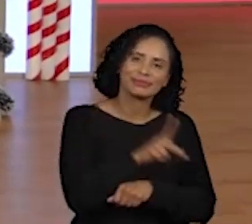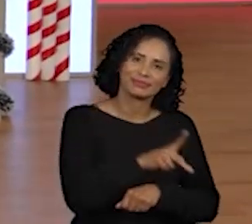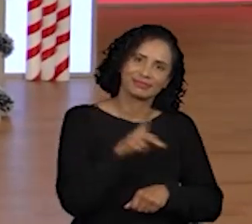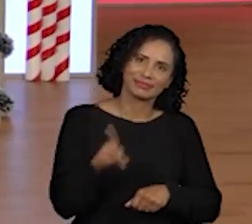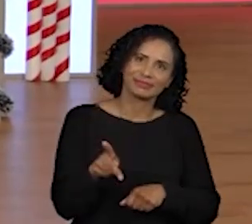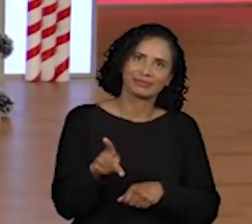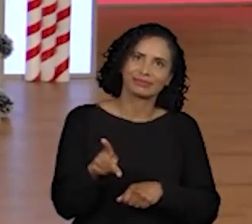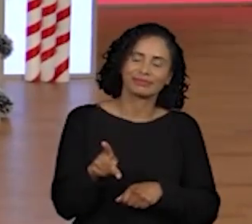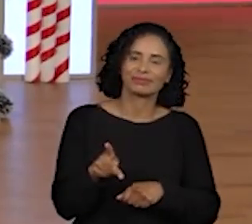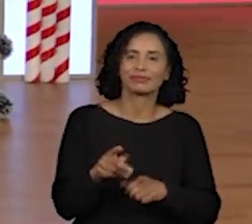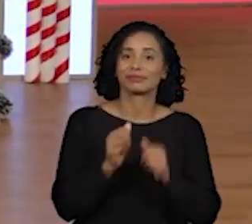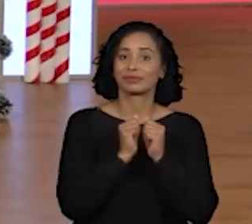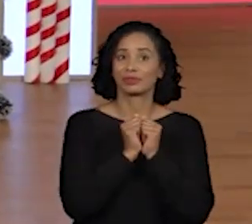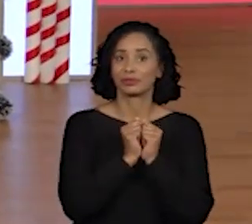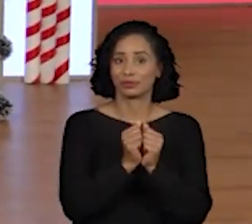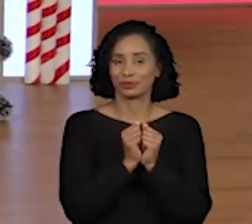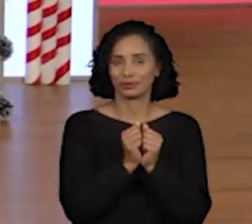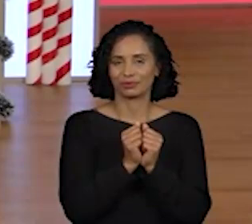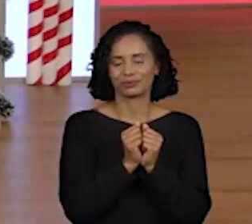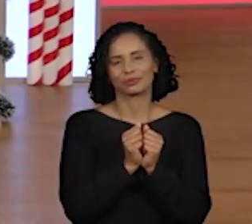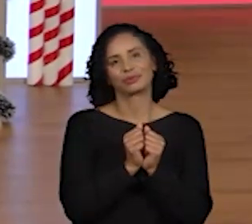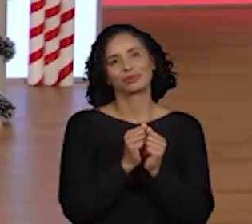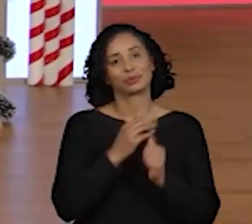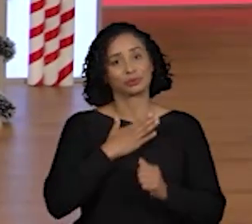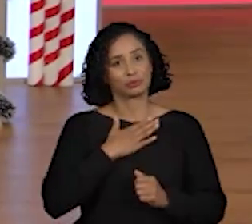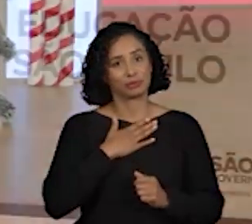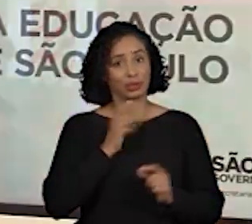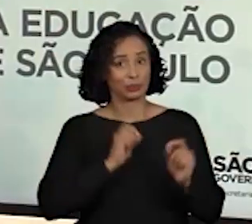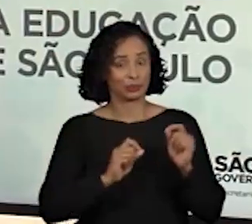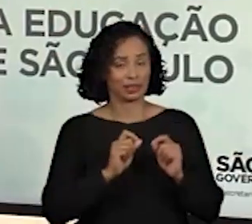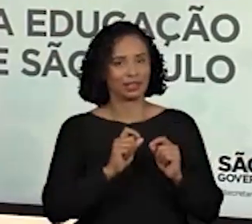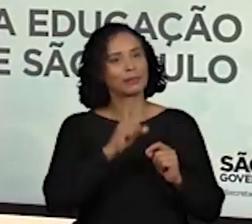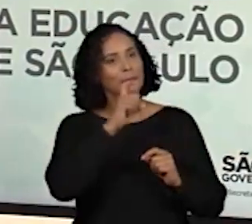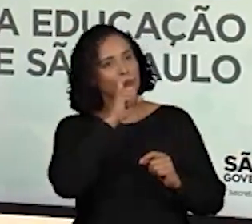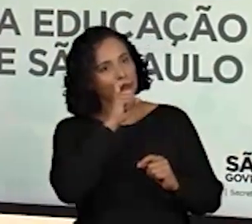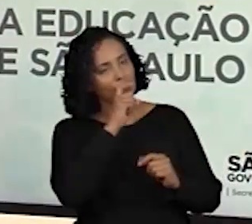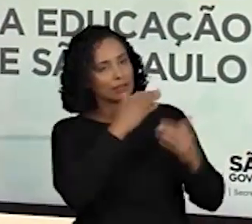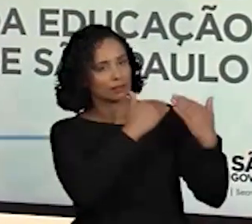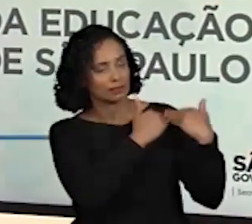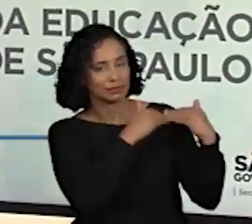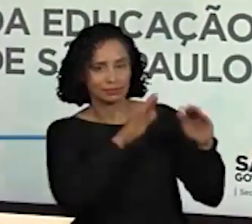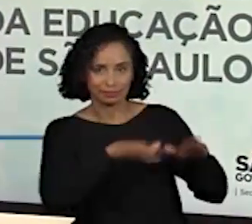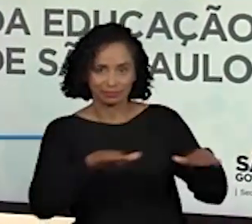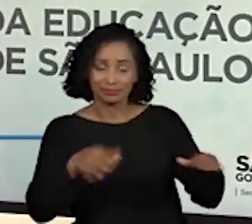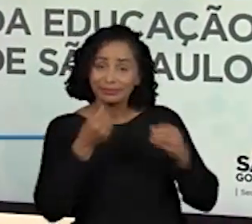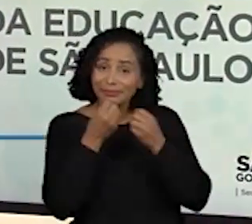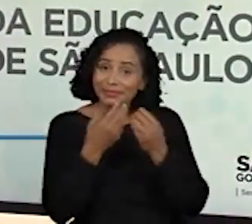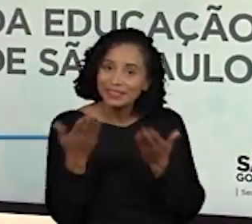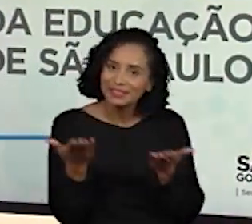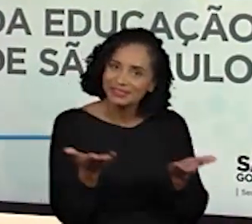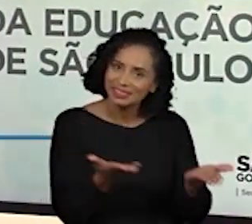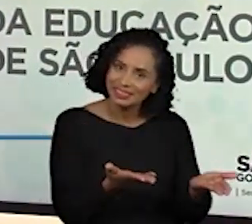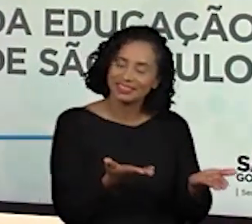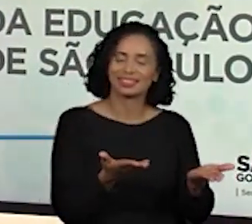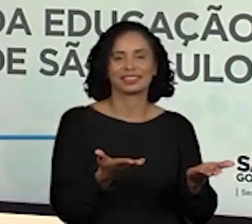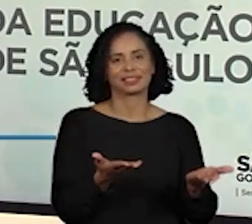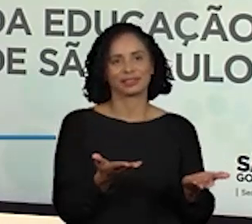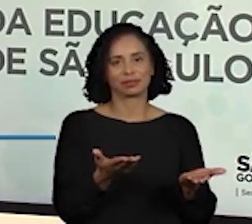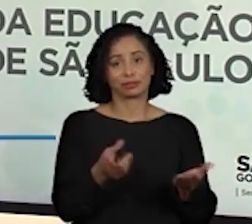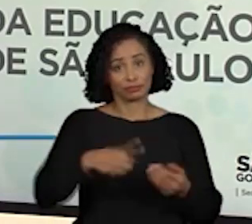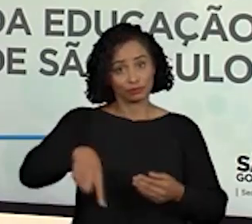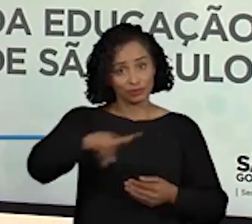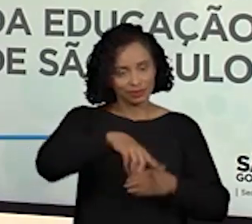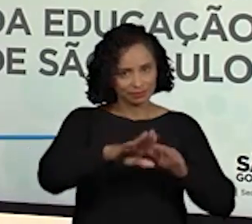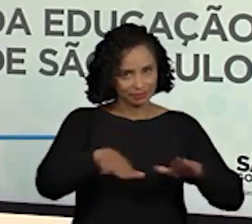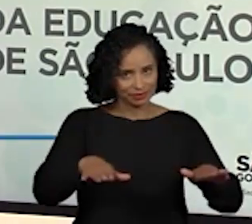lado direito. E pais responsáveis, bem-vindos a essa aula. Estudantes, essa aula foi feita